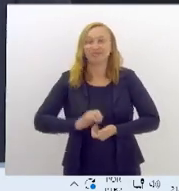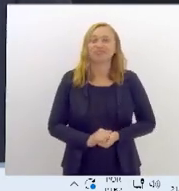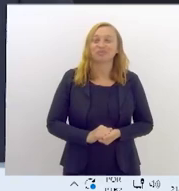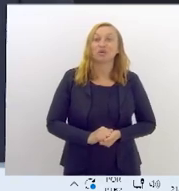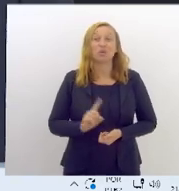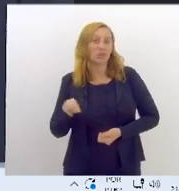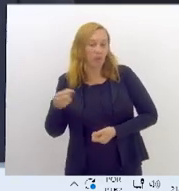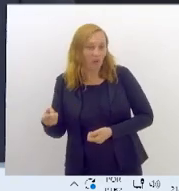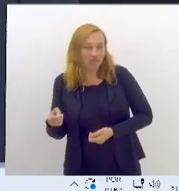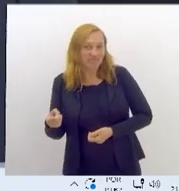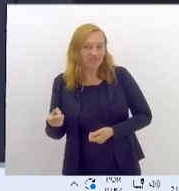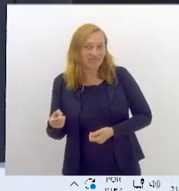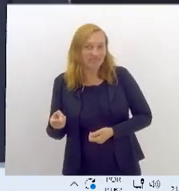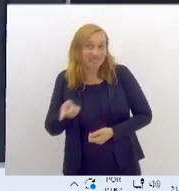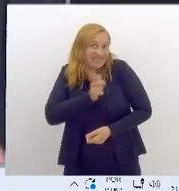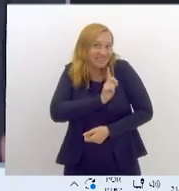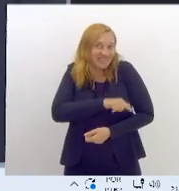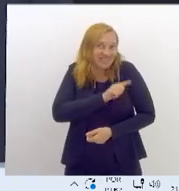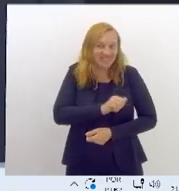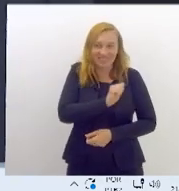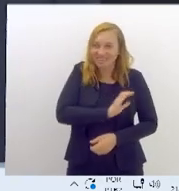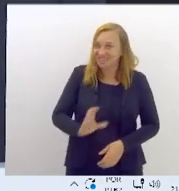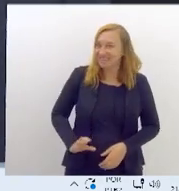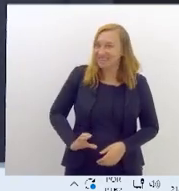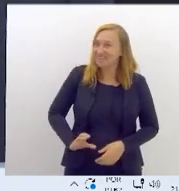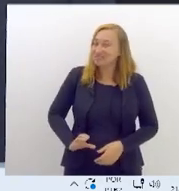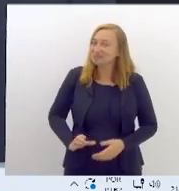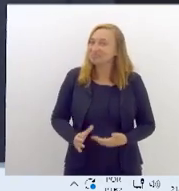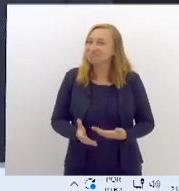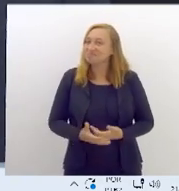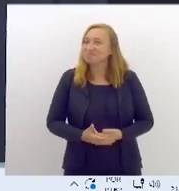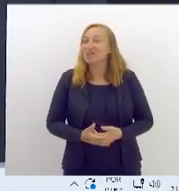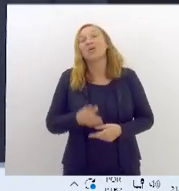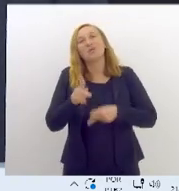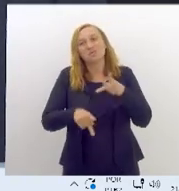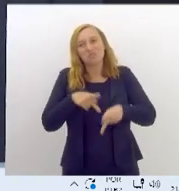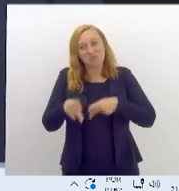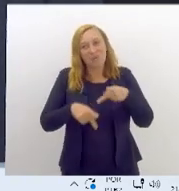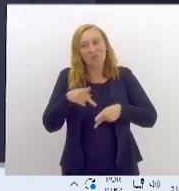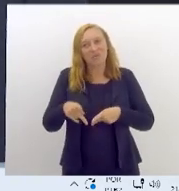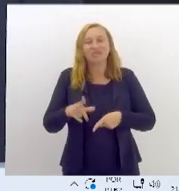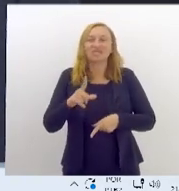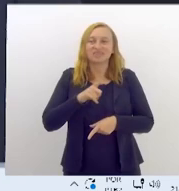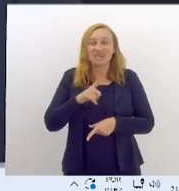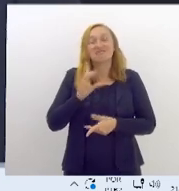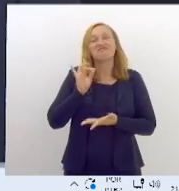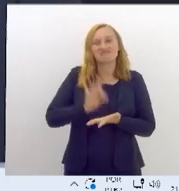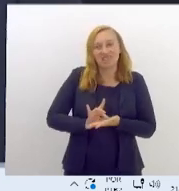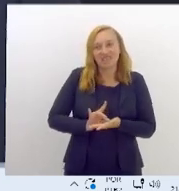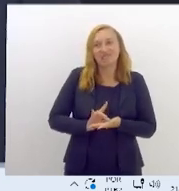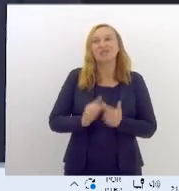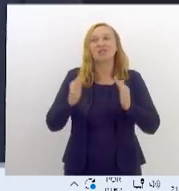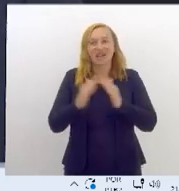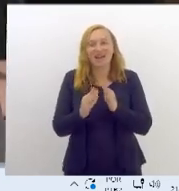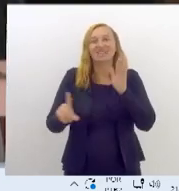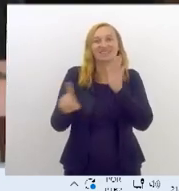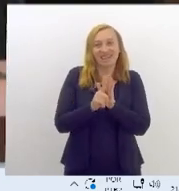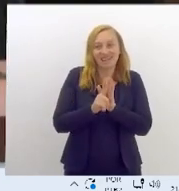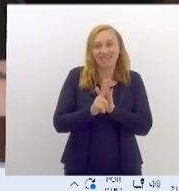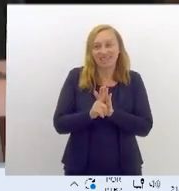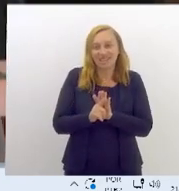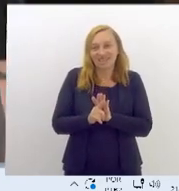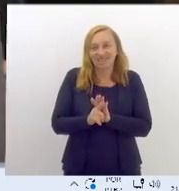o depois na gestão André Ceciliano o povo teve realmente uma casa de leis